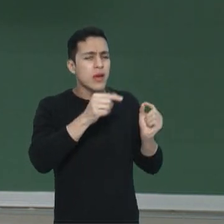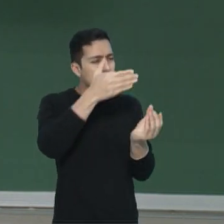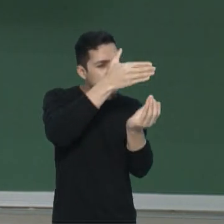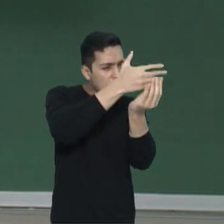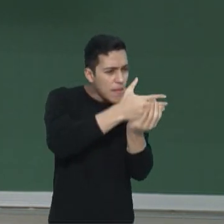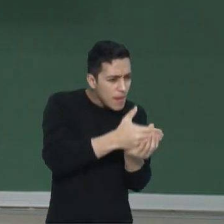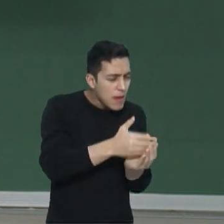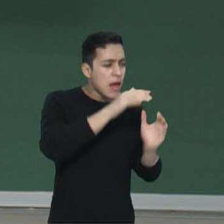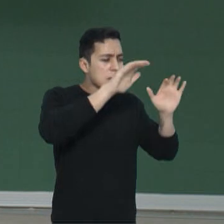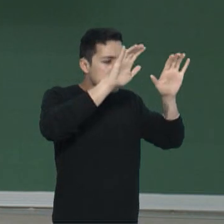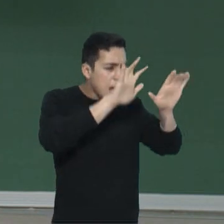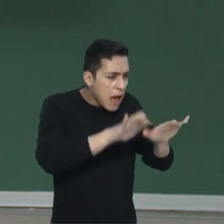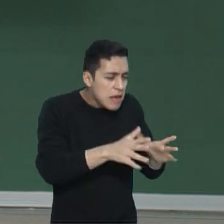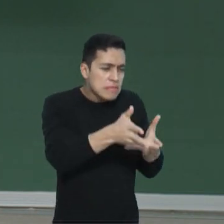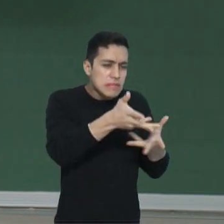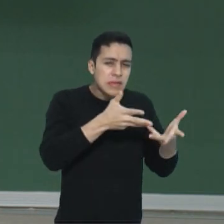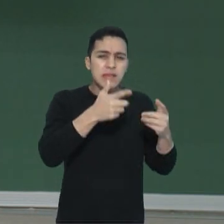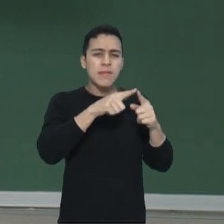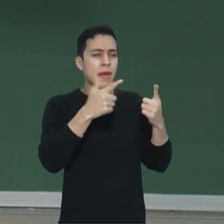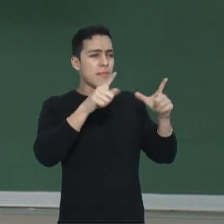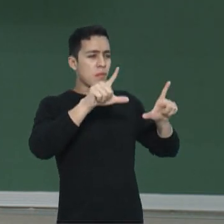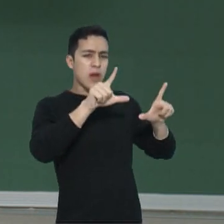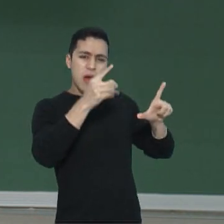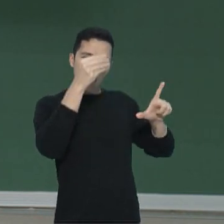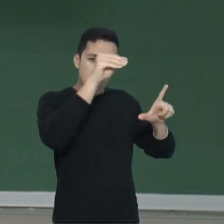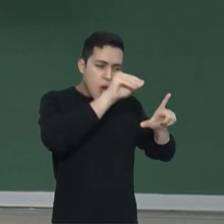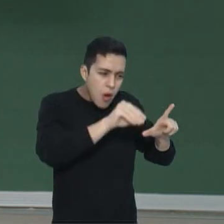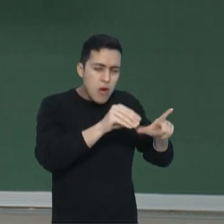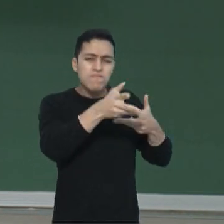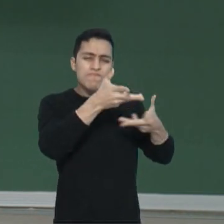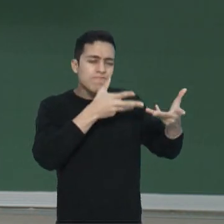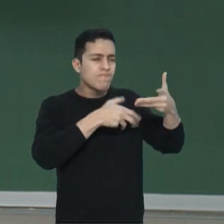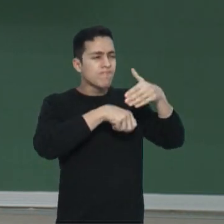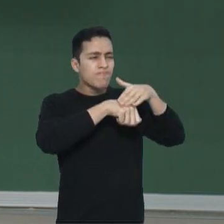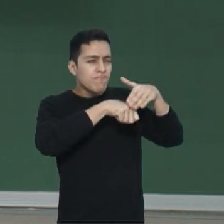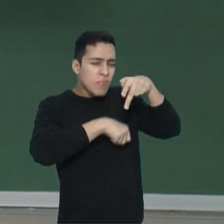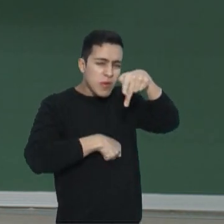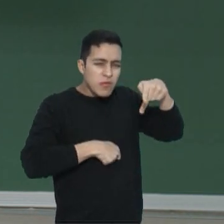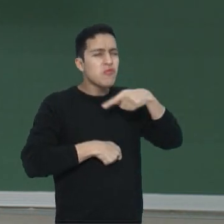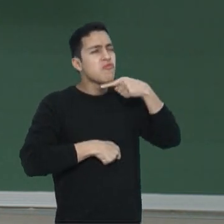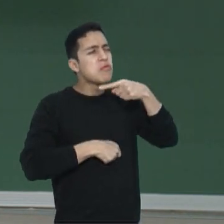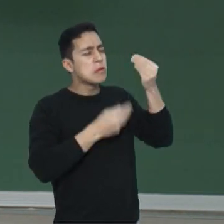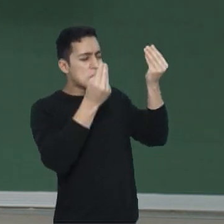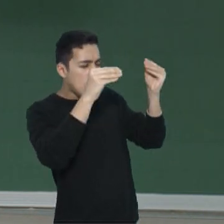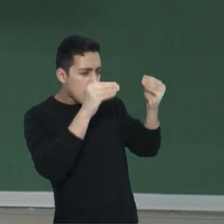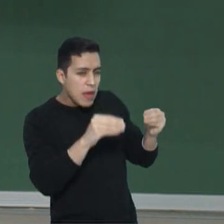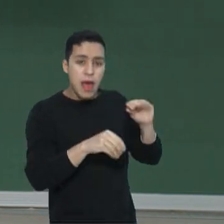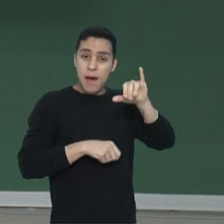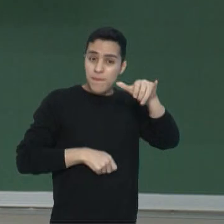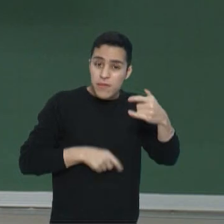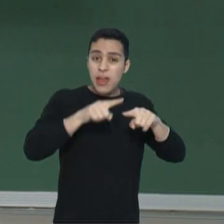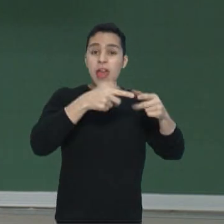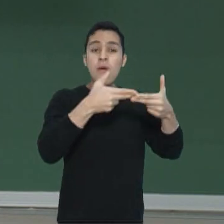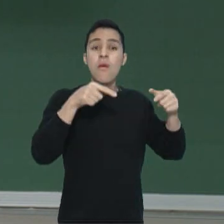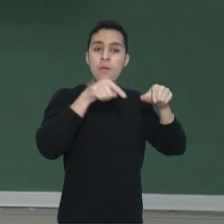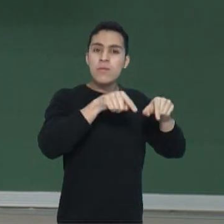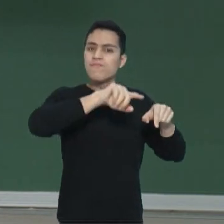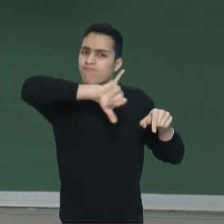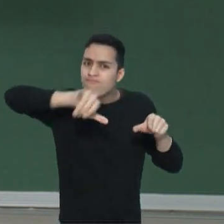professor no mural, deixe uma mensagem, deixe uma dúvida sobre o conteúdo, certo? Aproveite os recursos ao